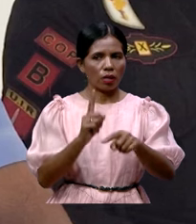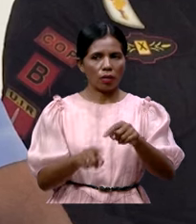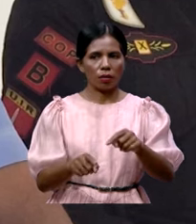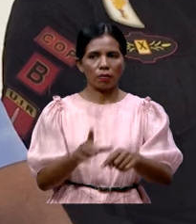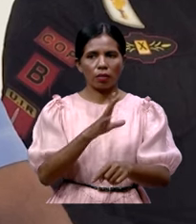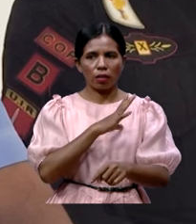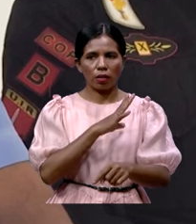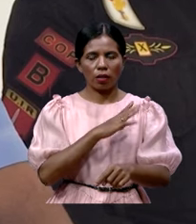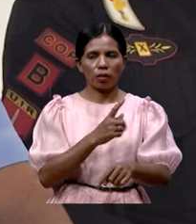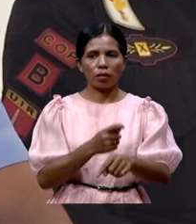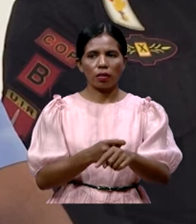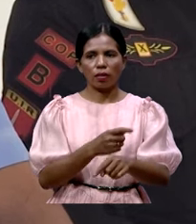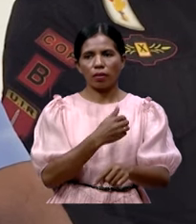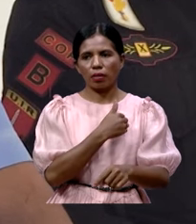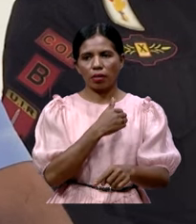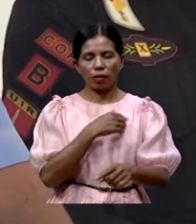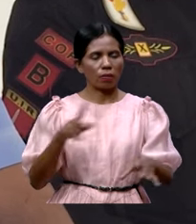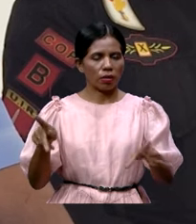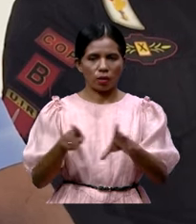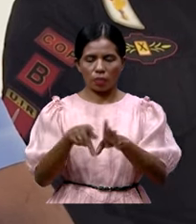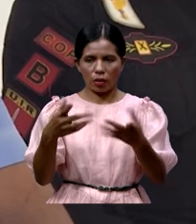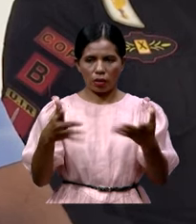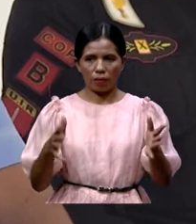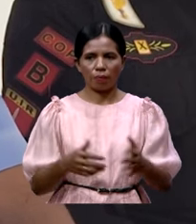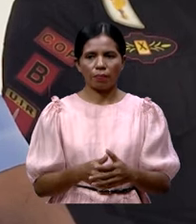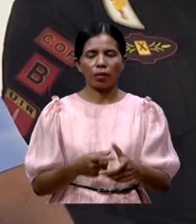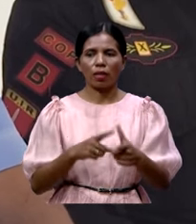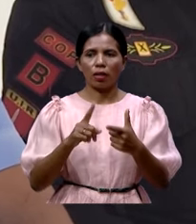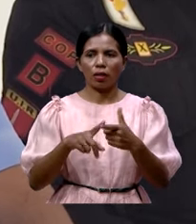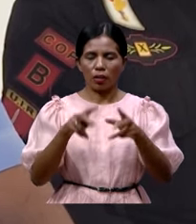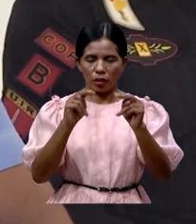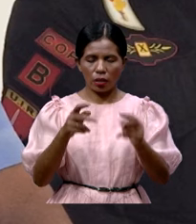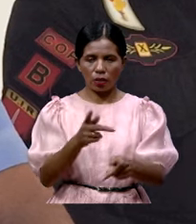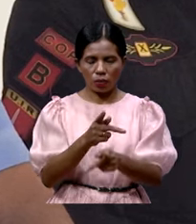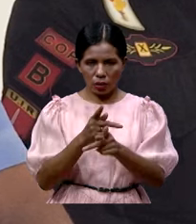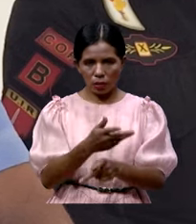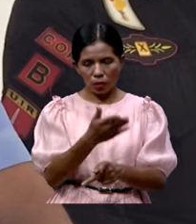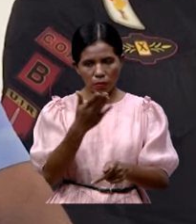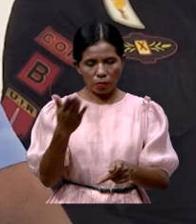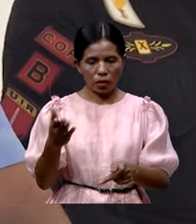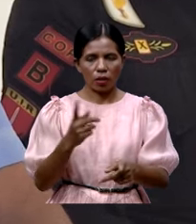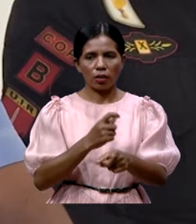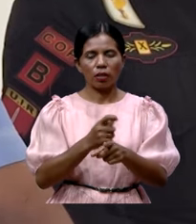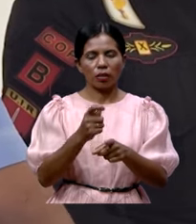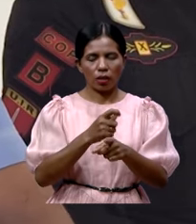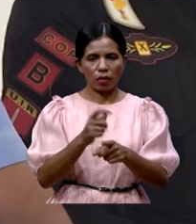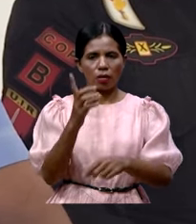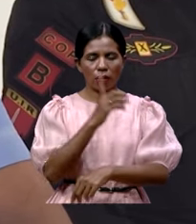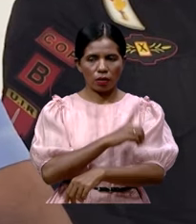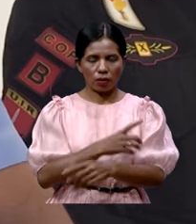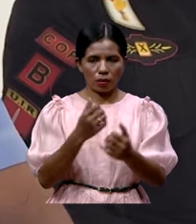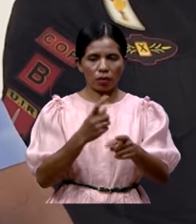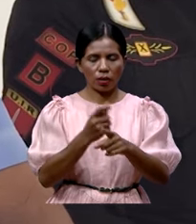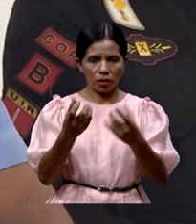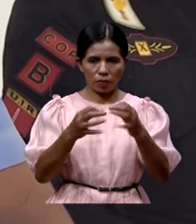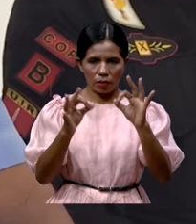he a treno mebe im sira kunu presence lain. Depois tem que cuidar da condição durante o treino, durante o treino. O ir treino